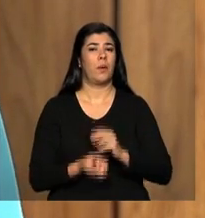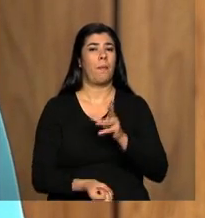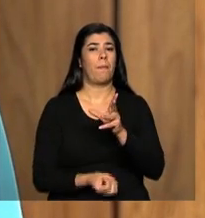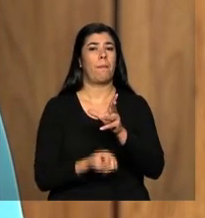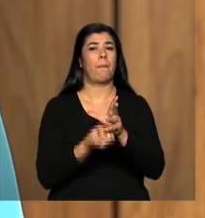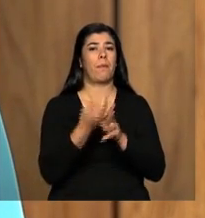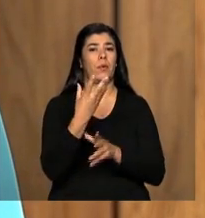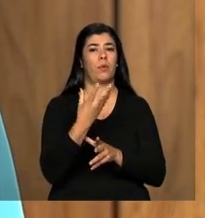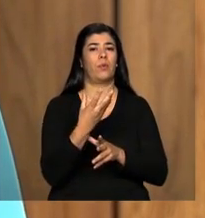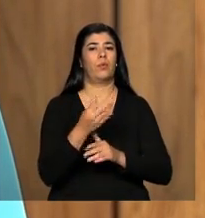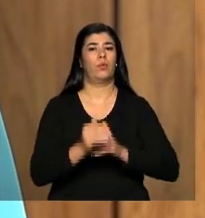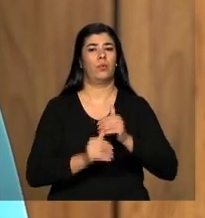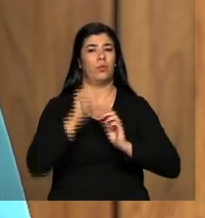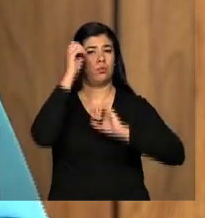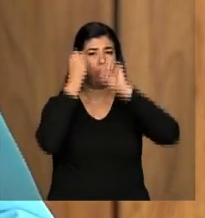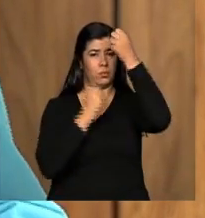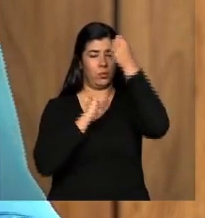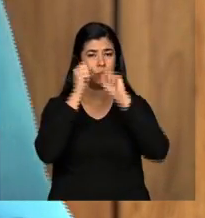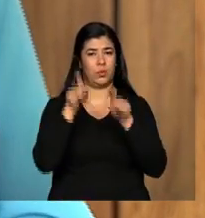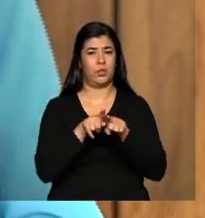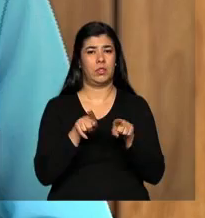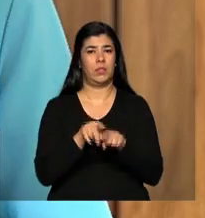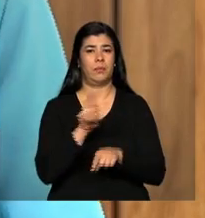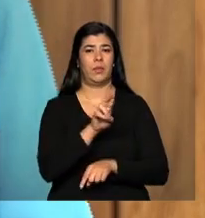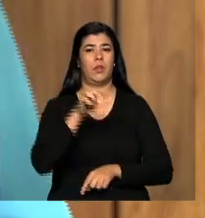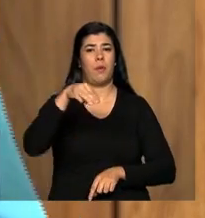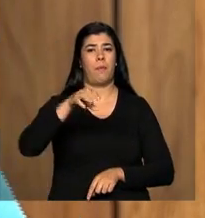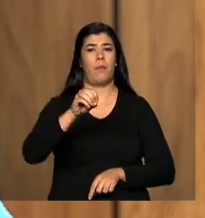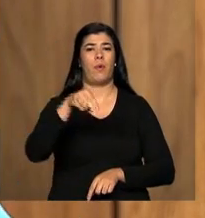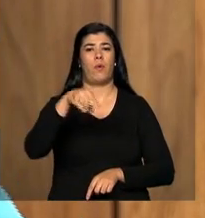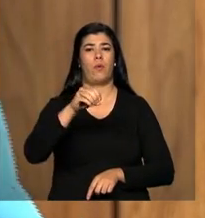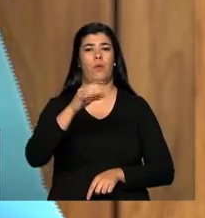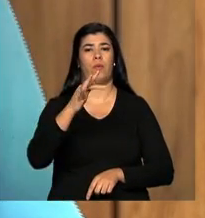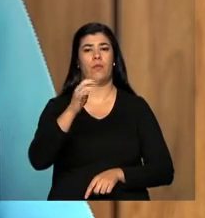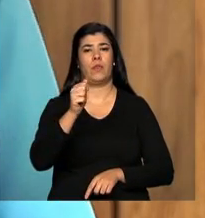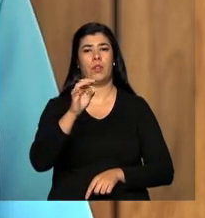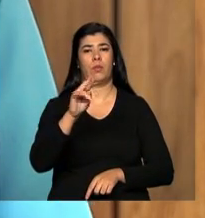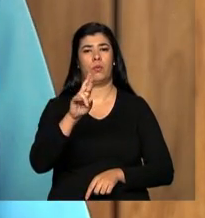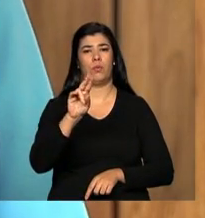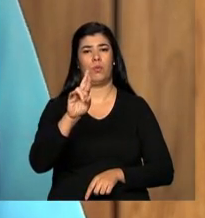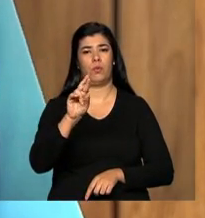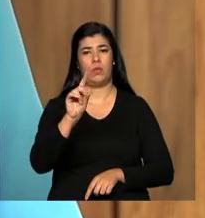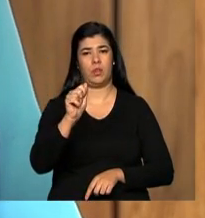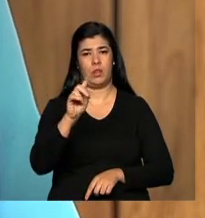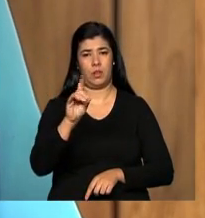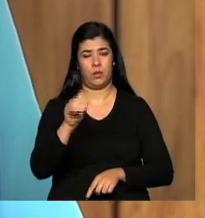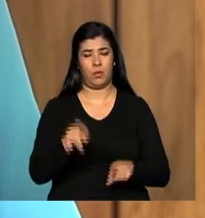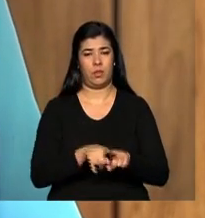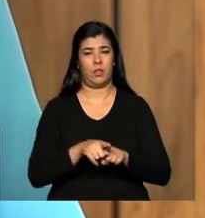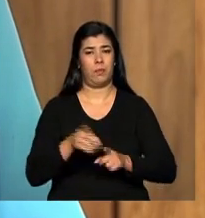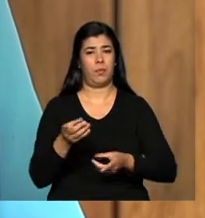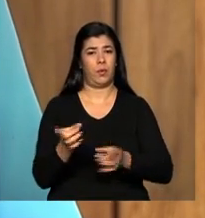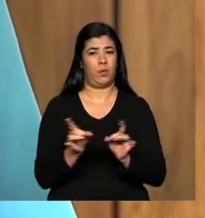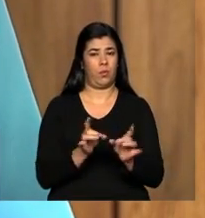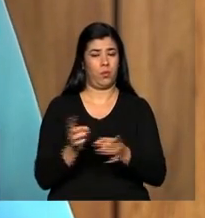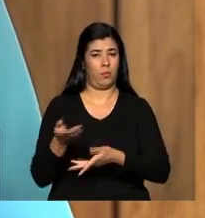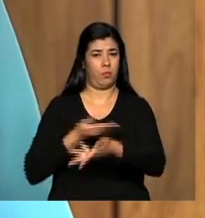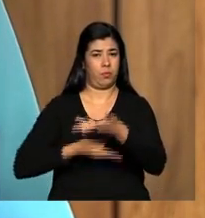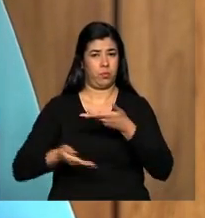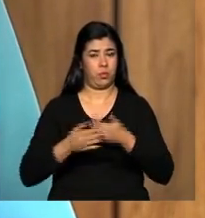processados e manufaturados. A criação da Comissão de Comércio Bilateral tem